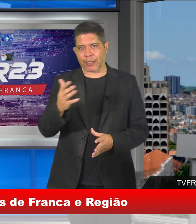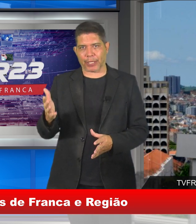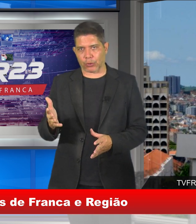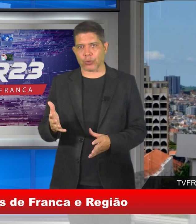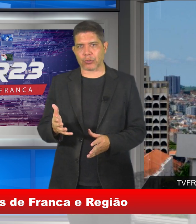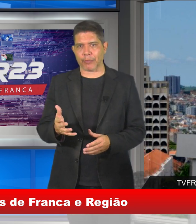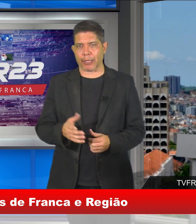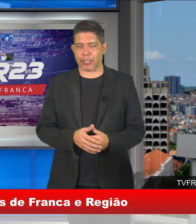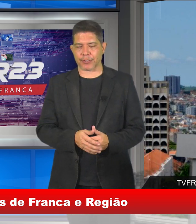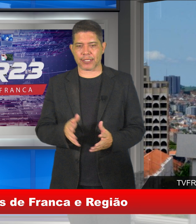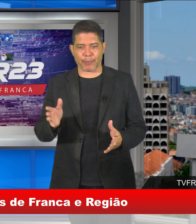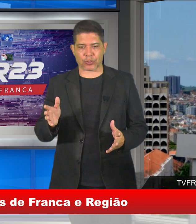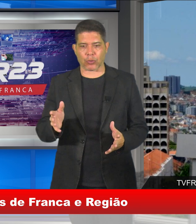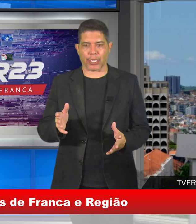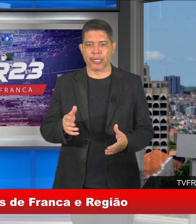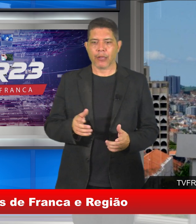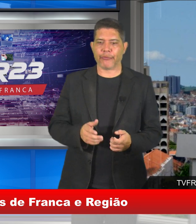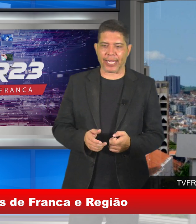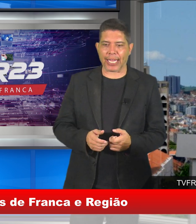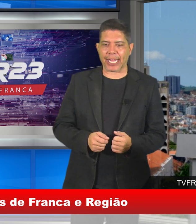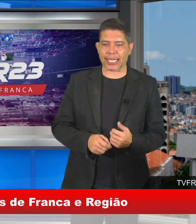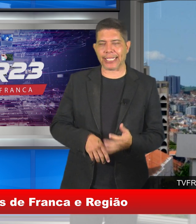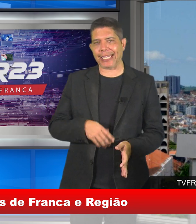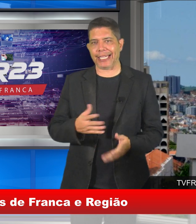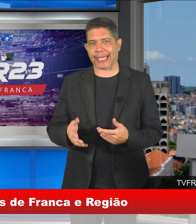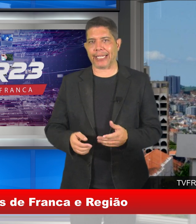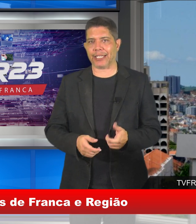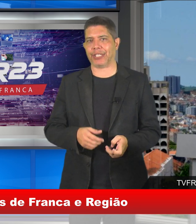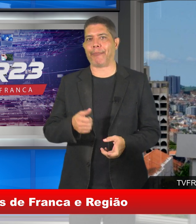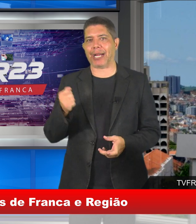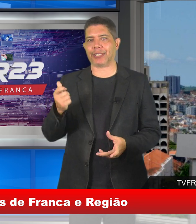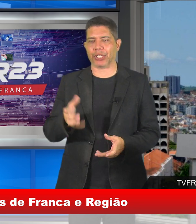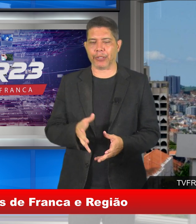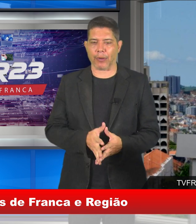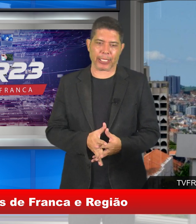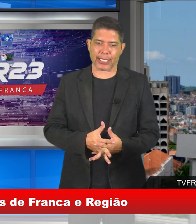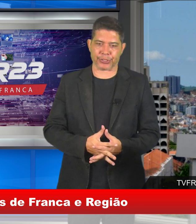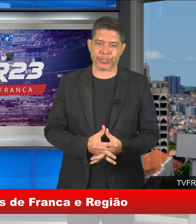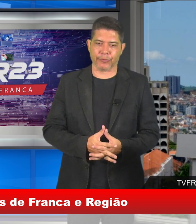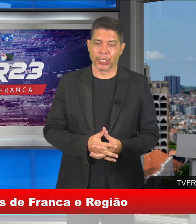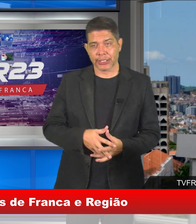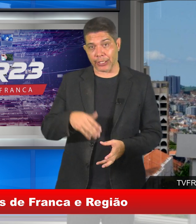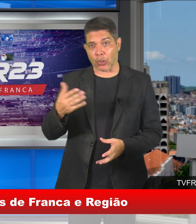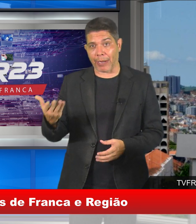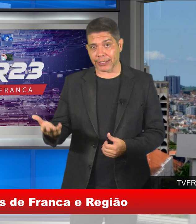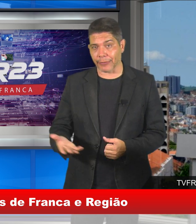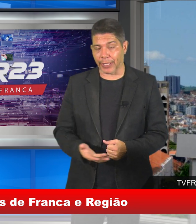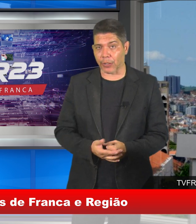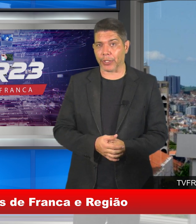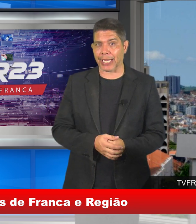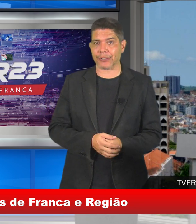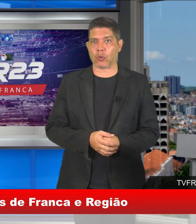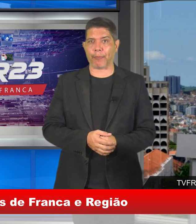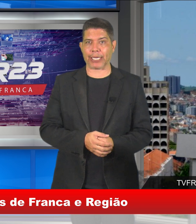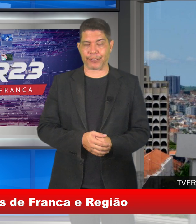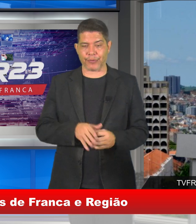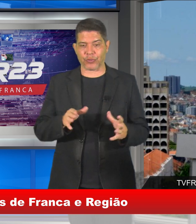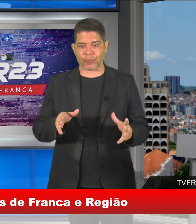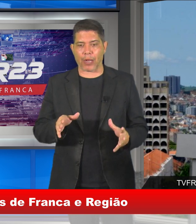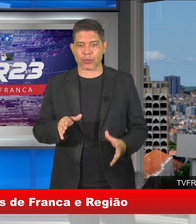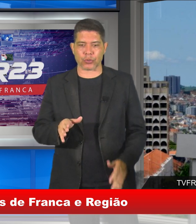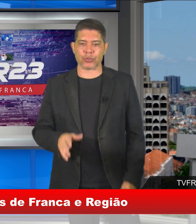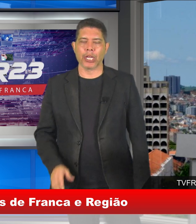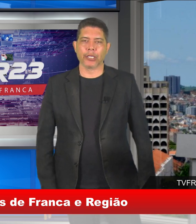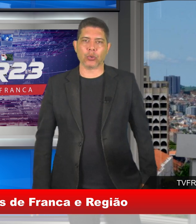esse e vale para todos também, porque às vezes a pessoa vai lá, ela nem lê, né, já baixa ali o aplicativo, tem que tomar também cuidado com